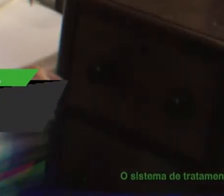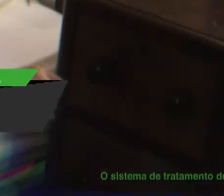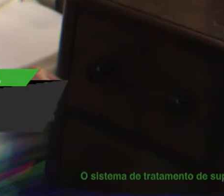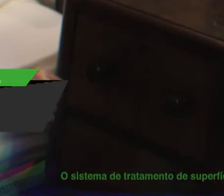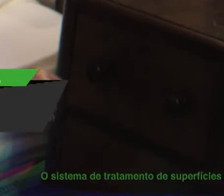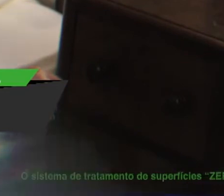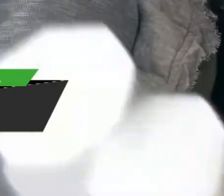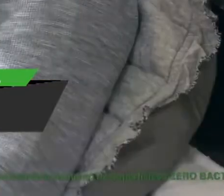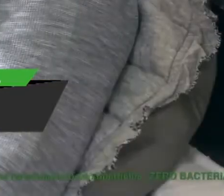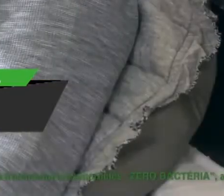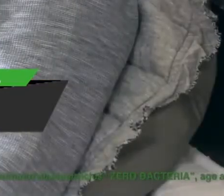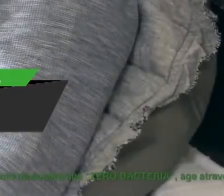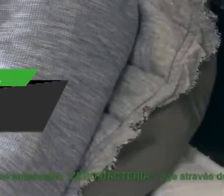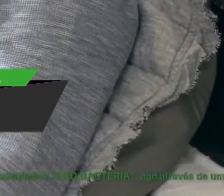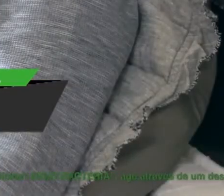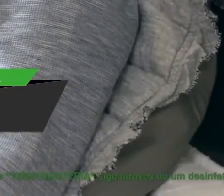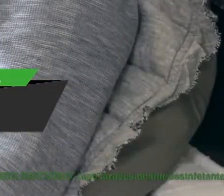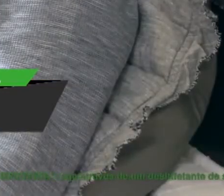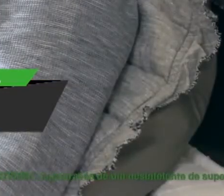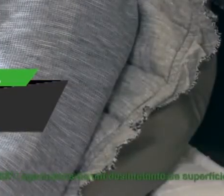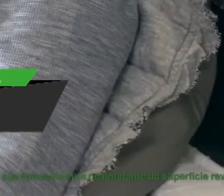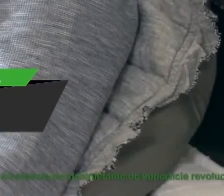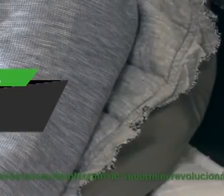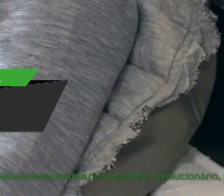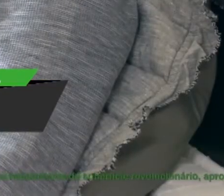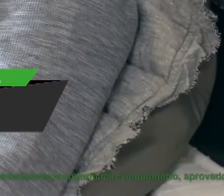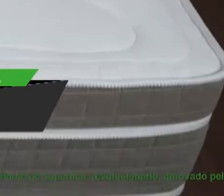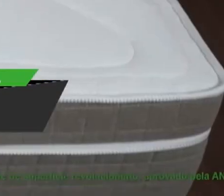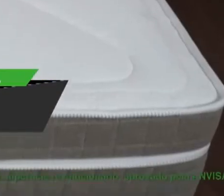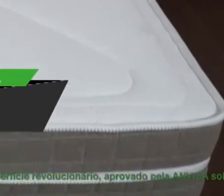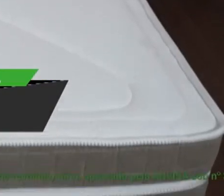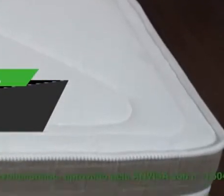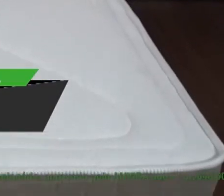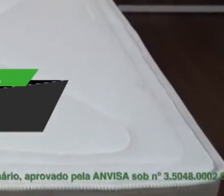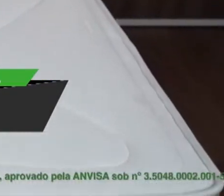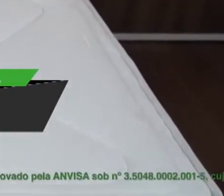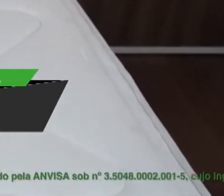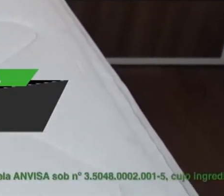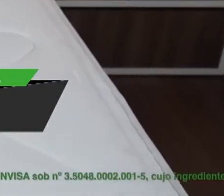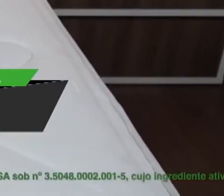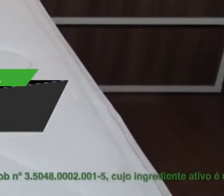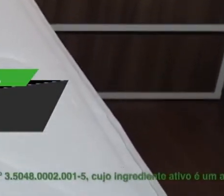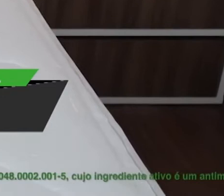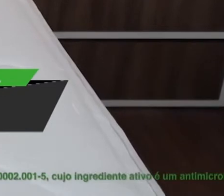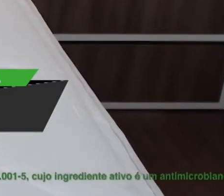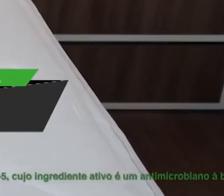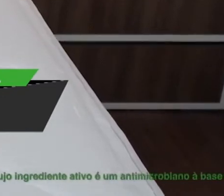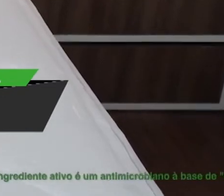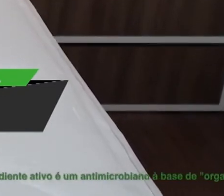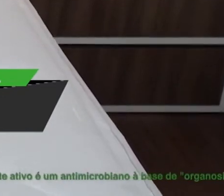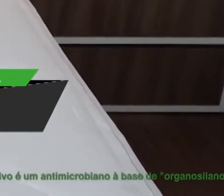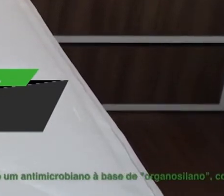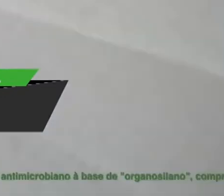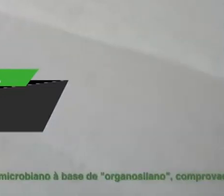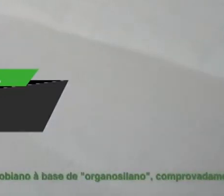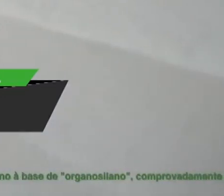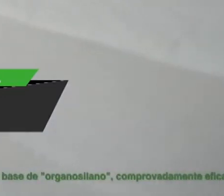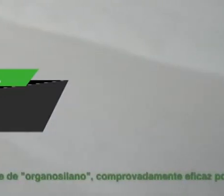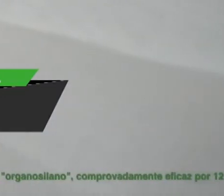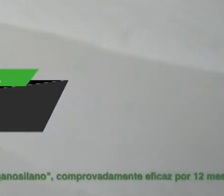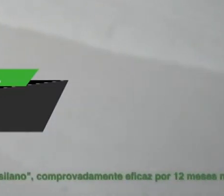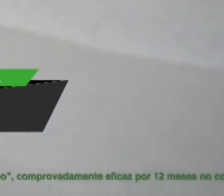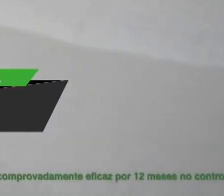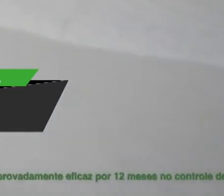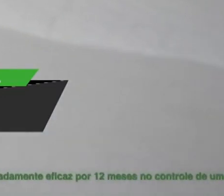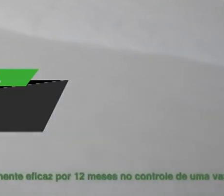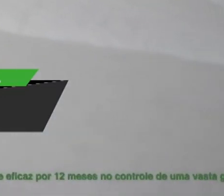respiratórios, insônia, e para você que quer dormir bem e relaxar no legítimo colchão que faz massagem. É isso mesmo. São